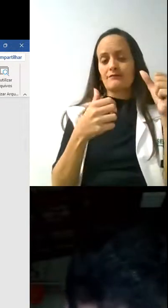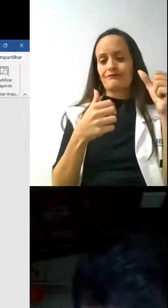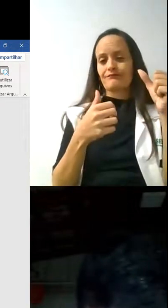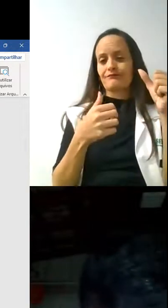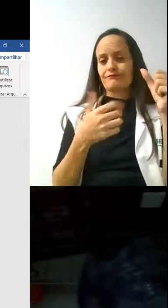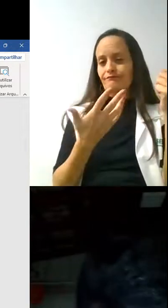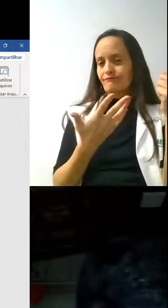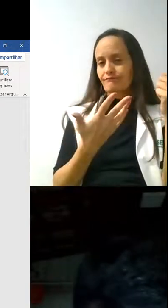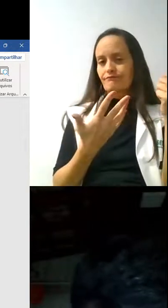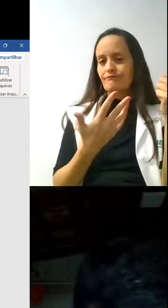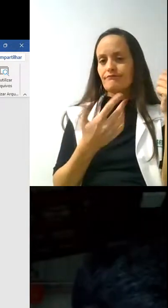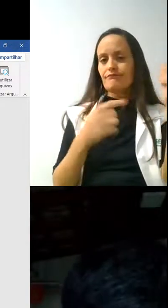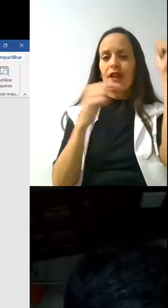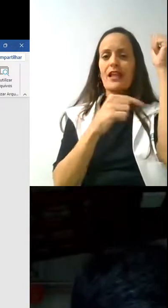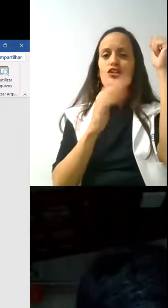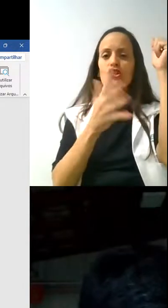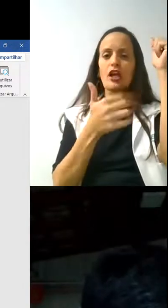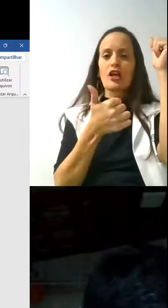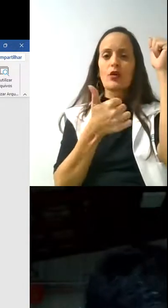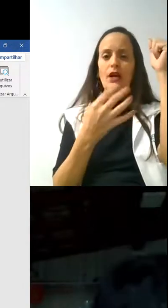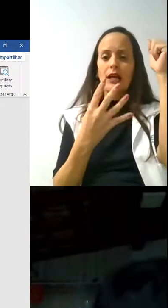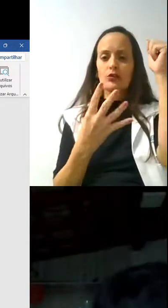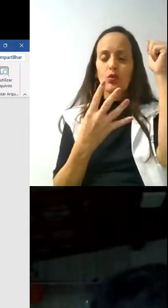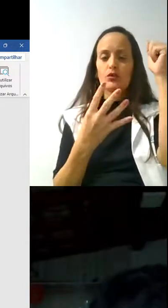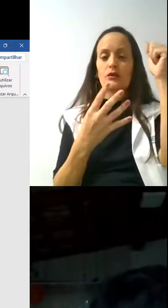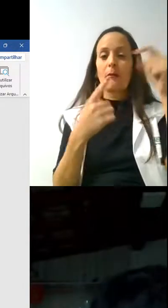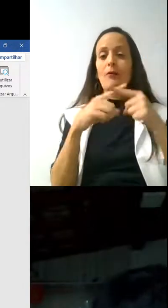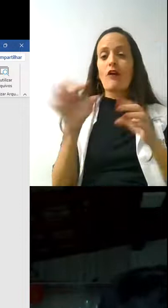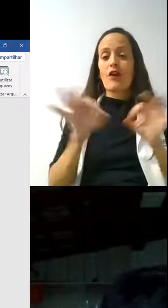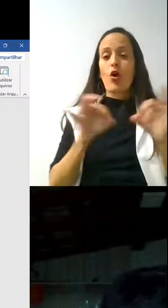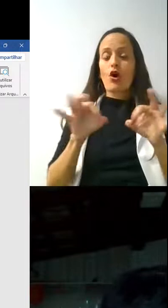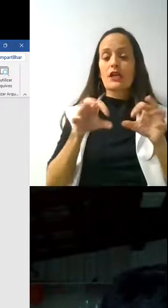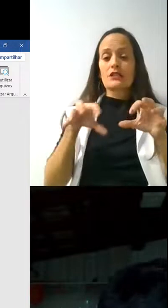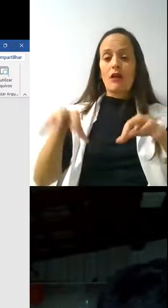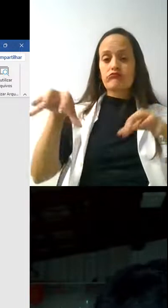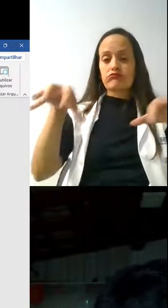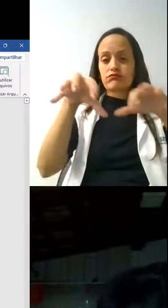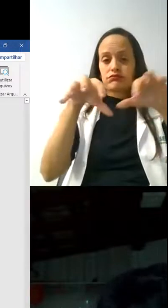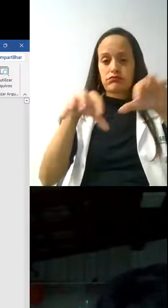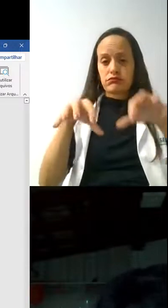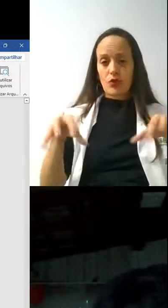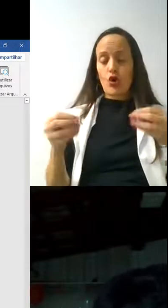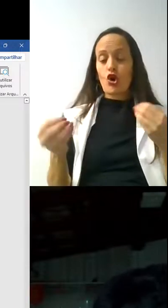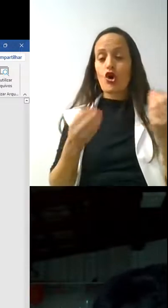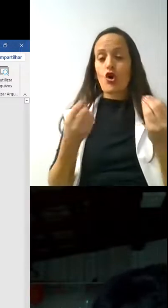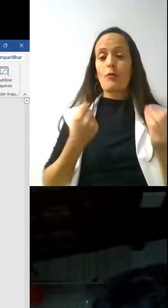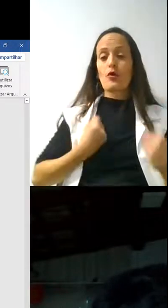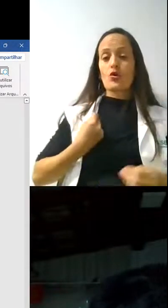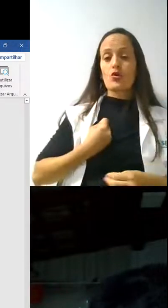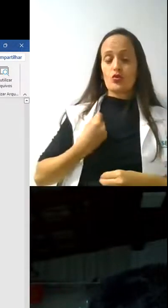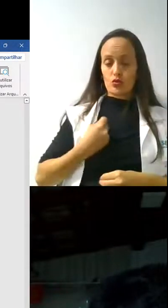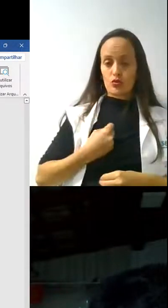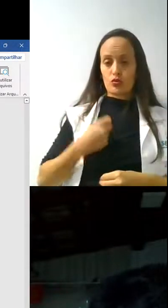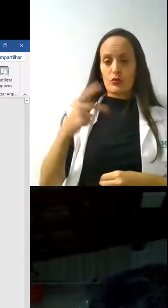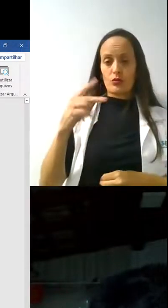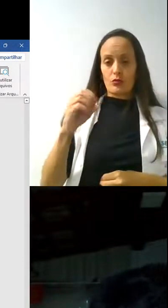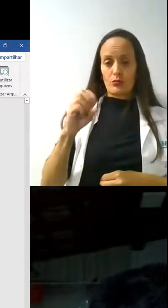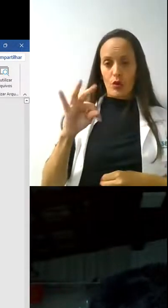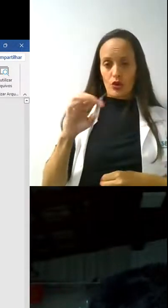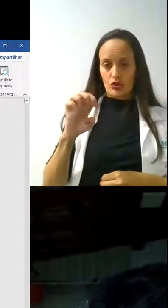14, né? Pode ser que ele já foi um poste de número 10, né? A gente não sabe. Mas nessa situação aqui, ó, qual que é o número atual